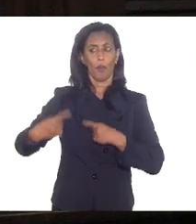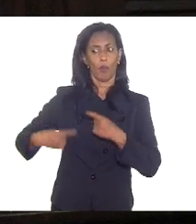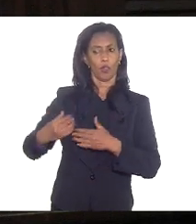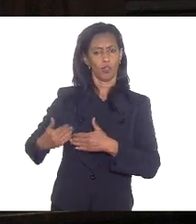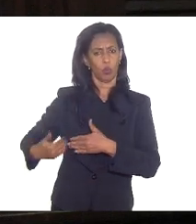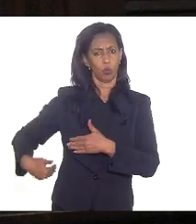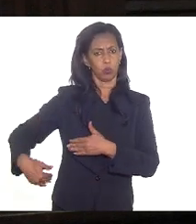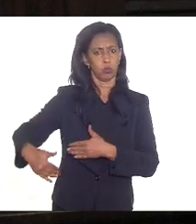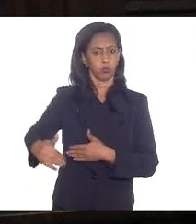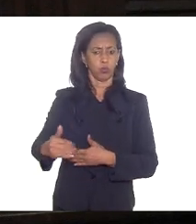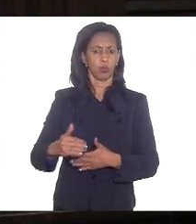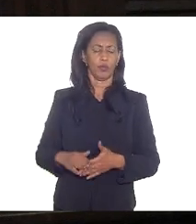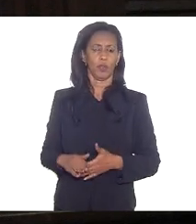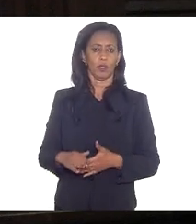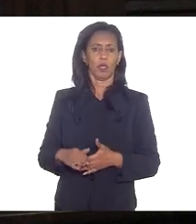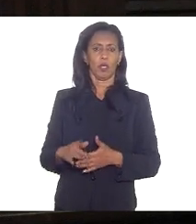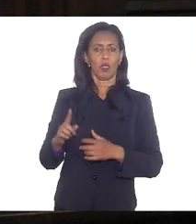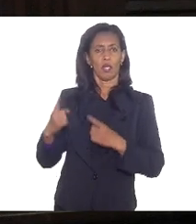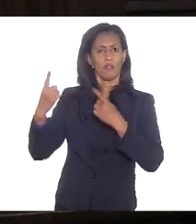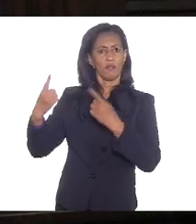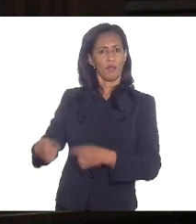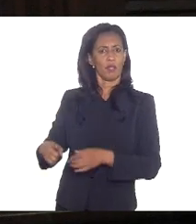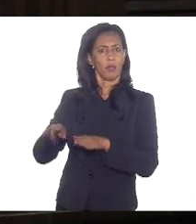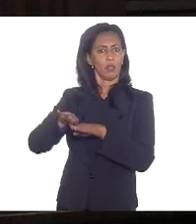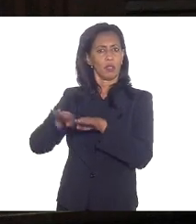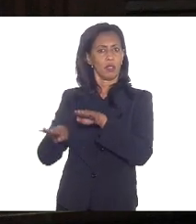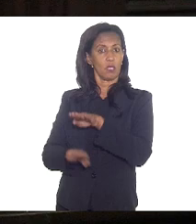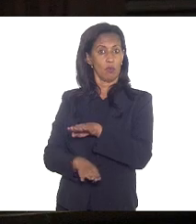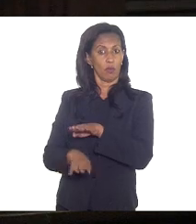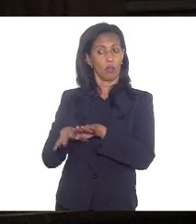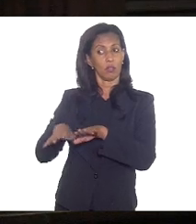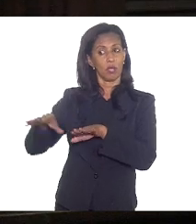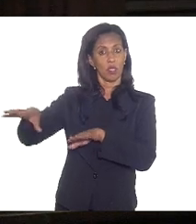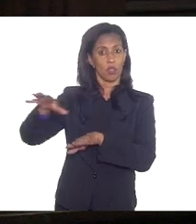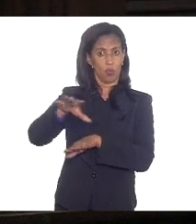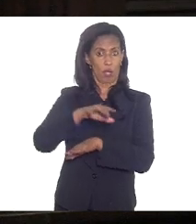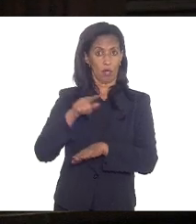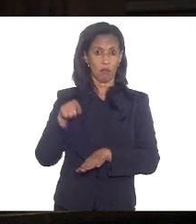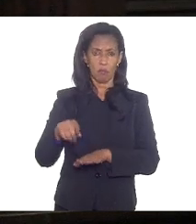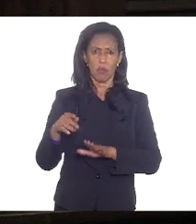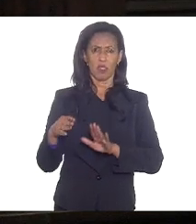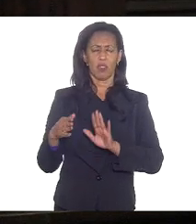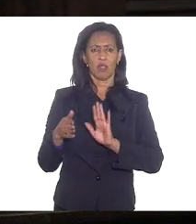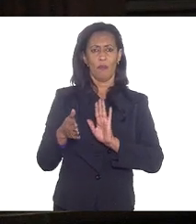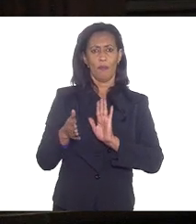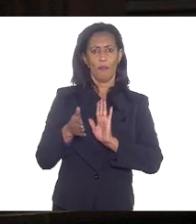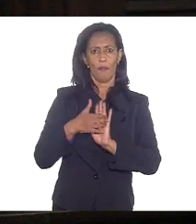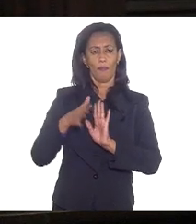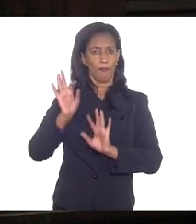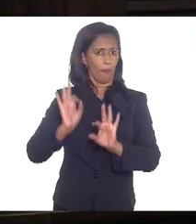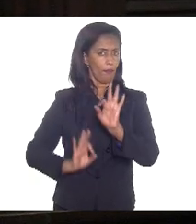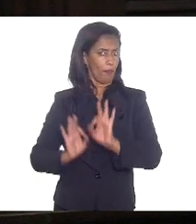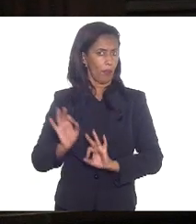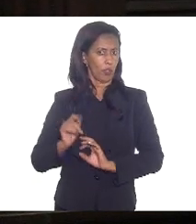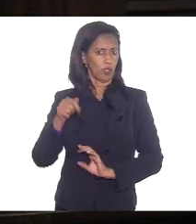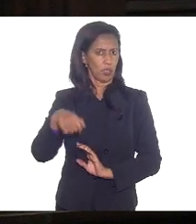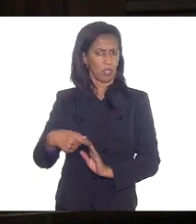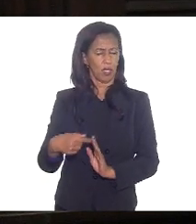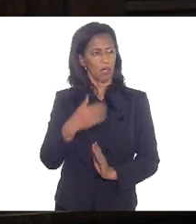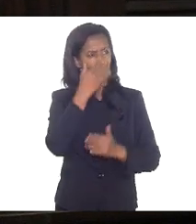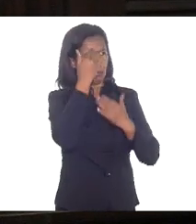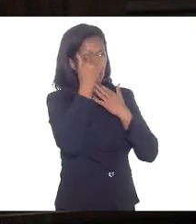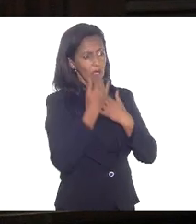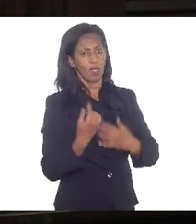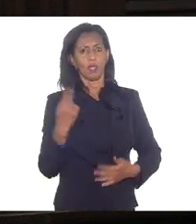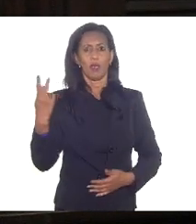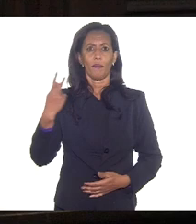o enfrentamento às desigualdades nesses territórios. E esse projeto aqui, agradeço ao André por tê-lo colocado na pauta,